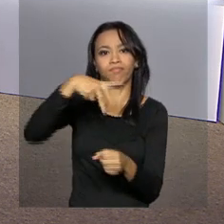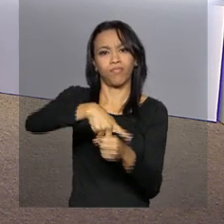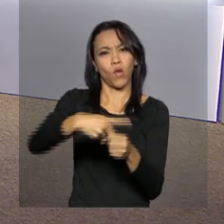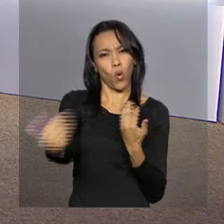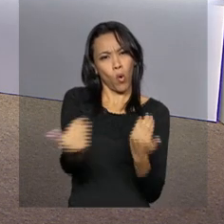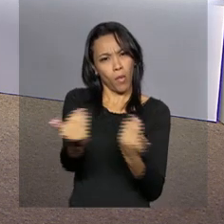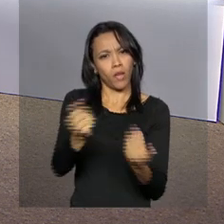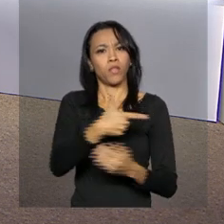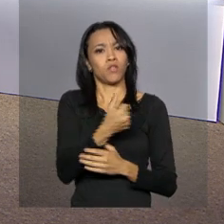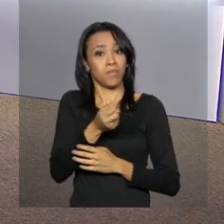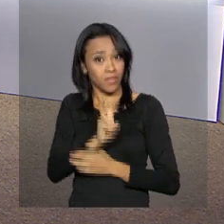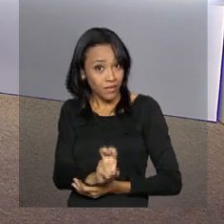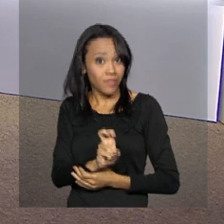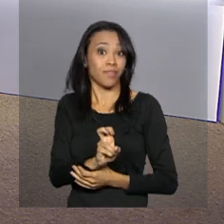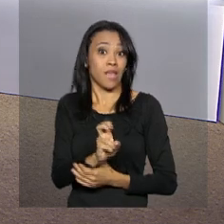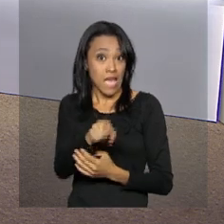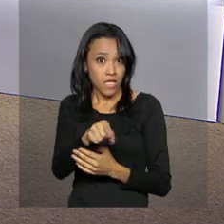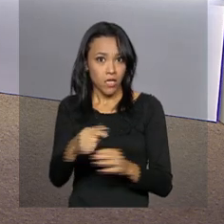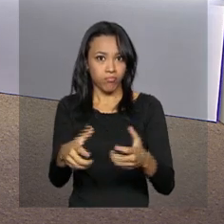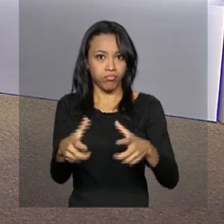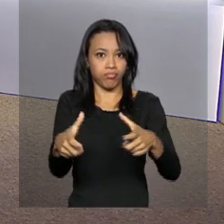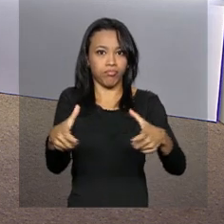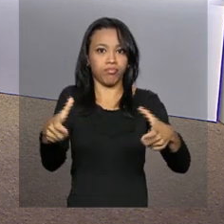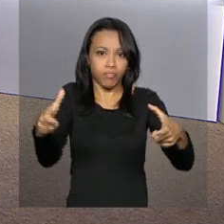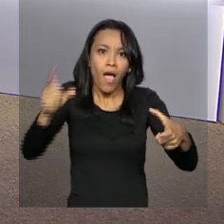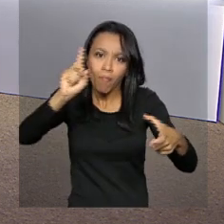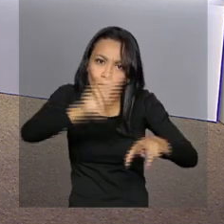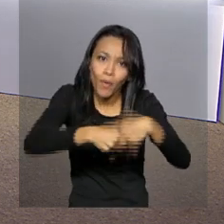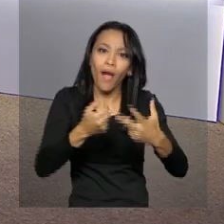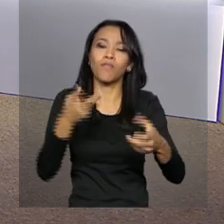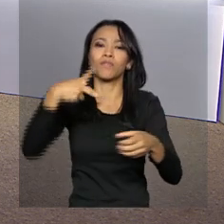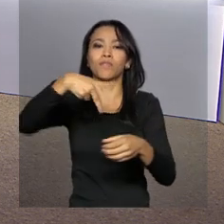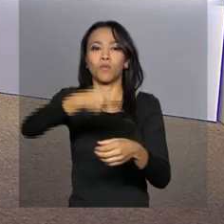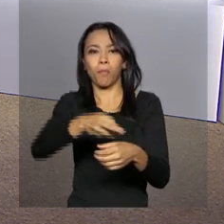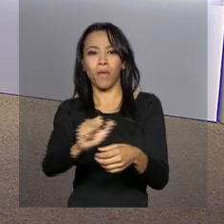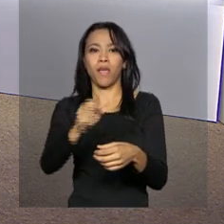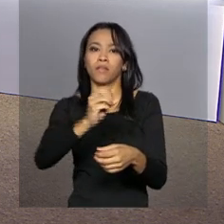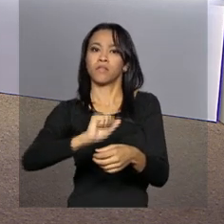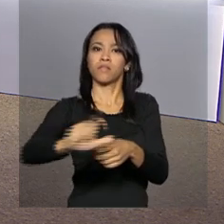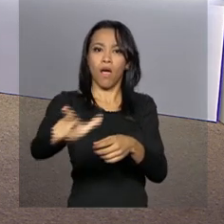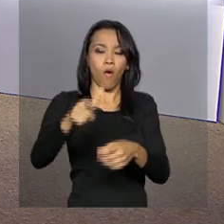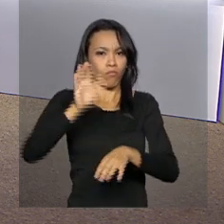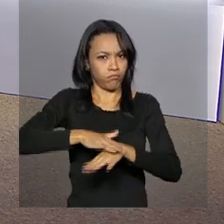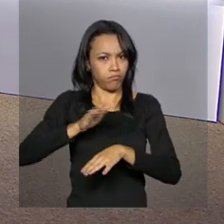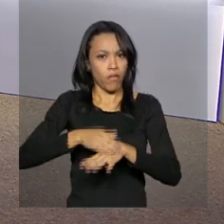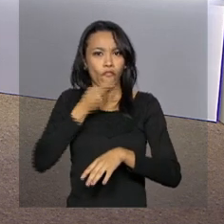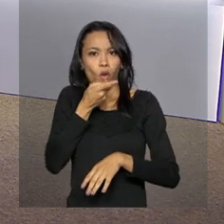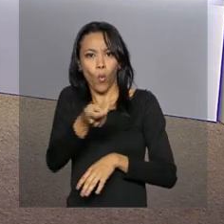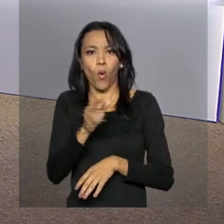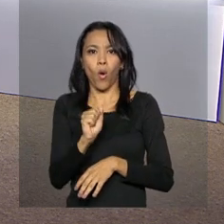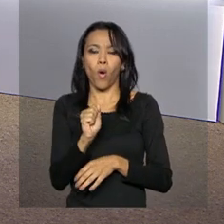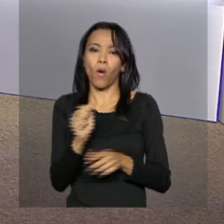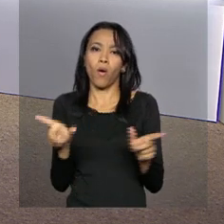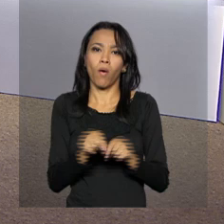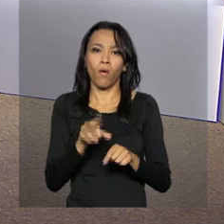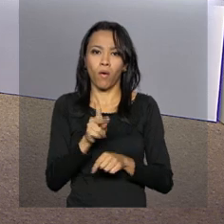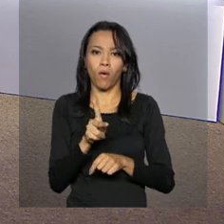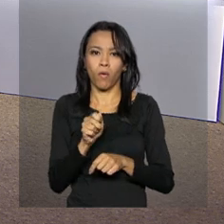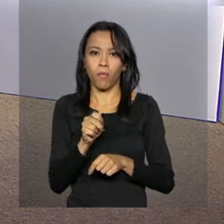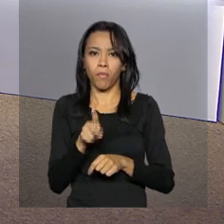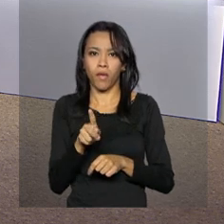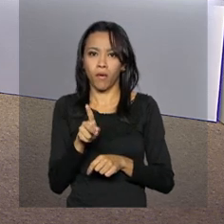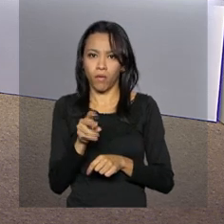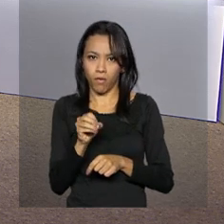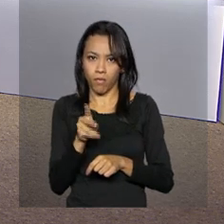2015 o crescimento vem especialmente do pral de acordo com o ep a produção mundial deve alcançar média de